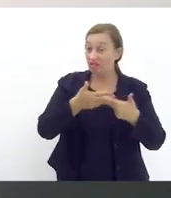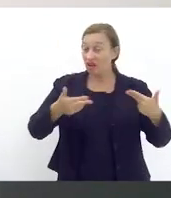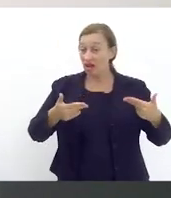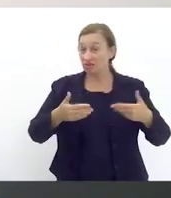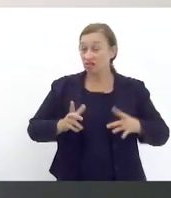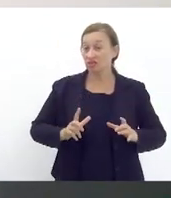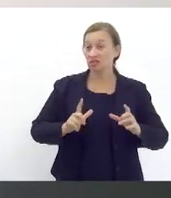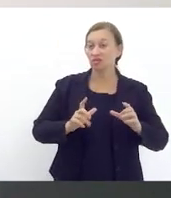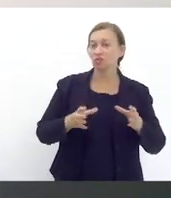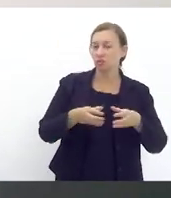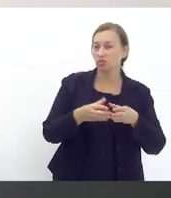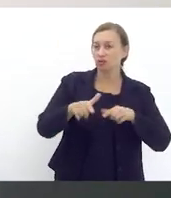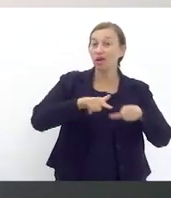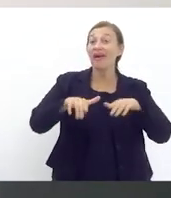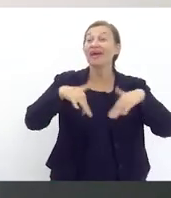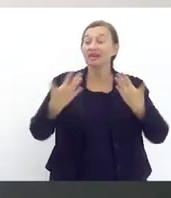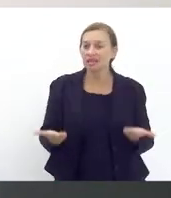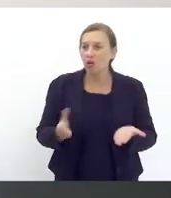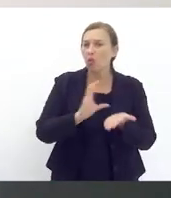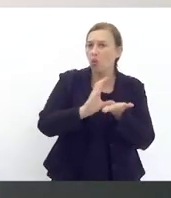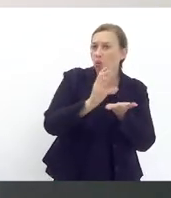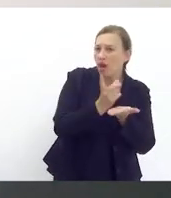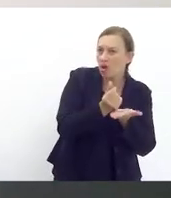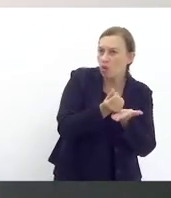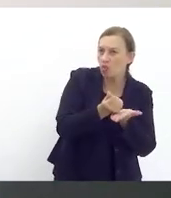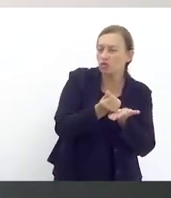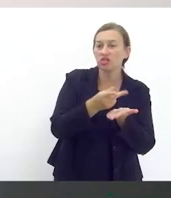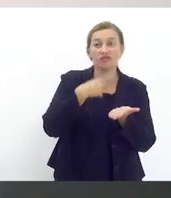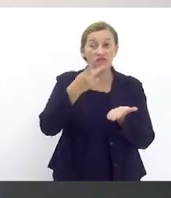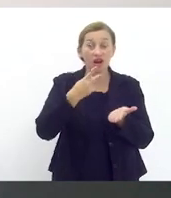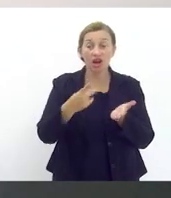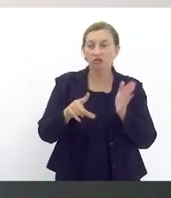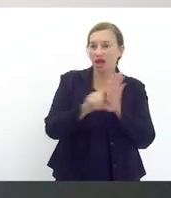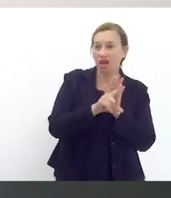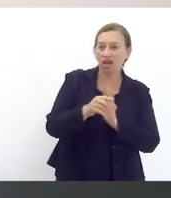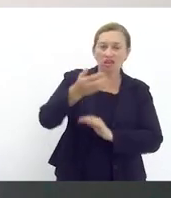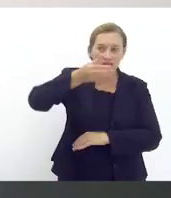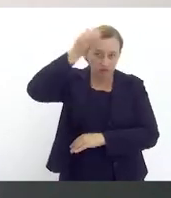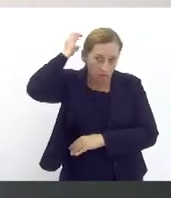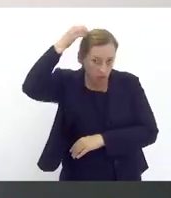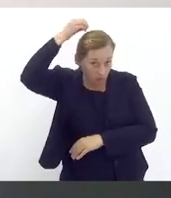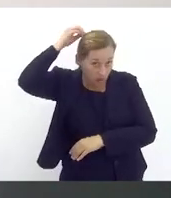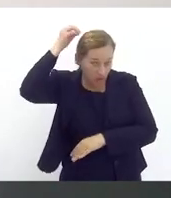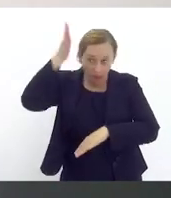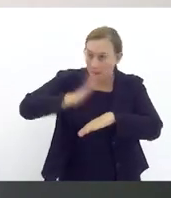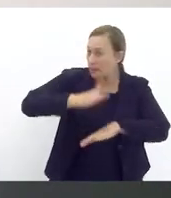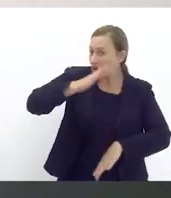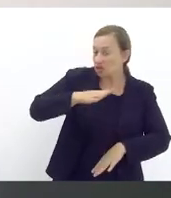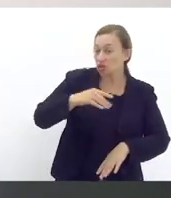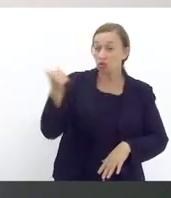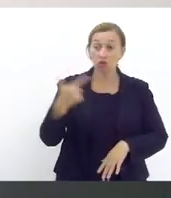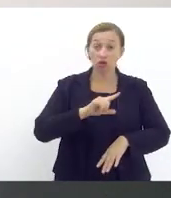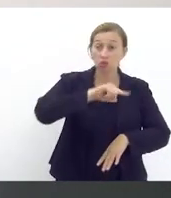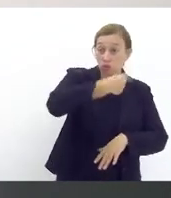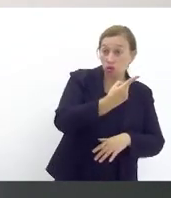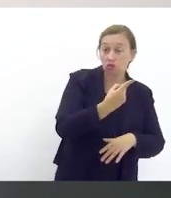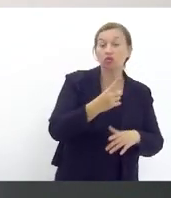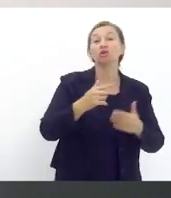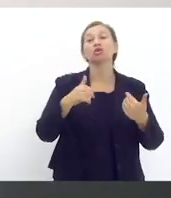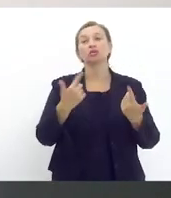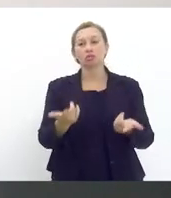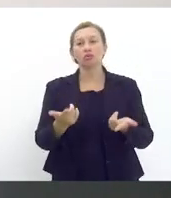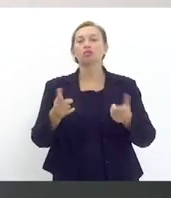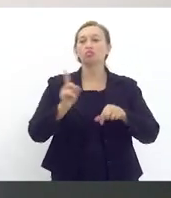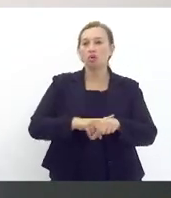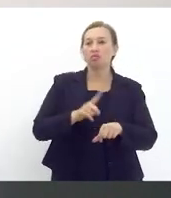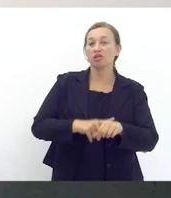de trabalho então o recurso quando a gente fala da Paula Gustavo é o maior da história e além dele tem outras frentes também para a